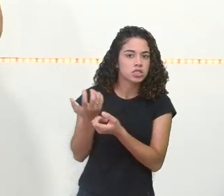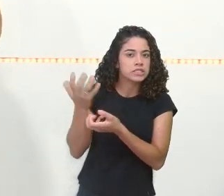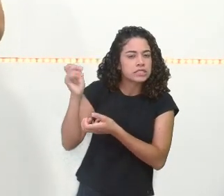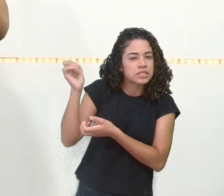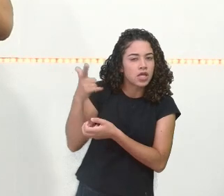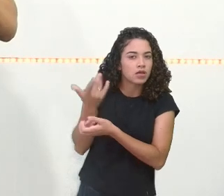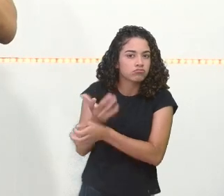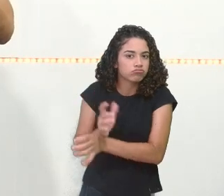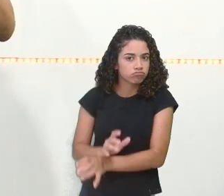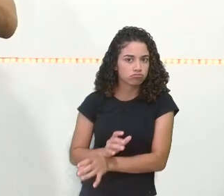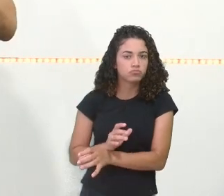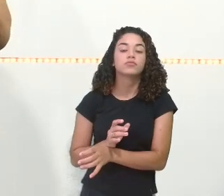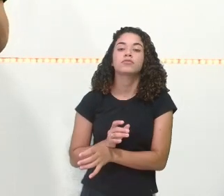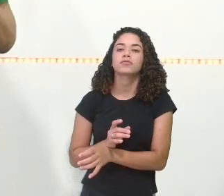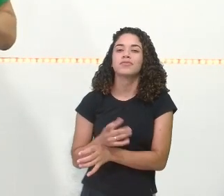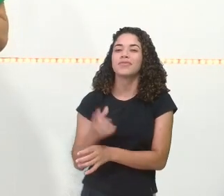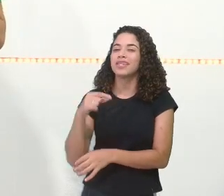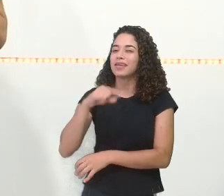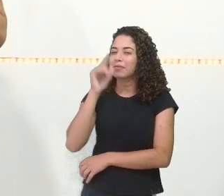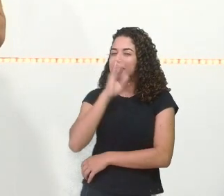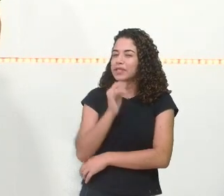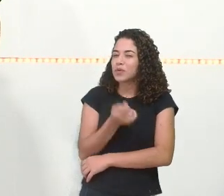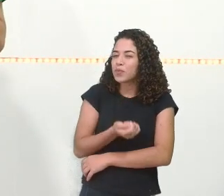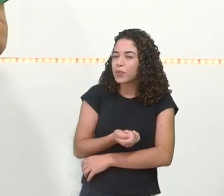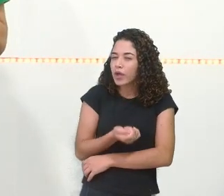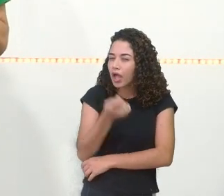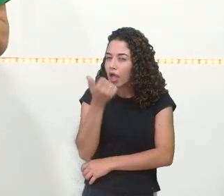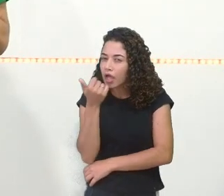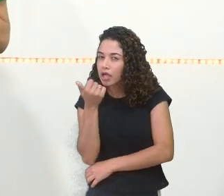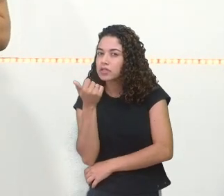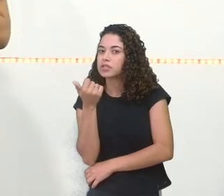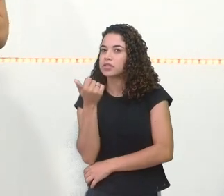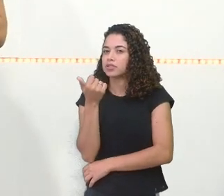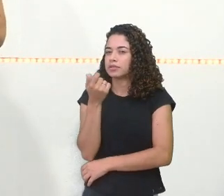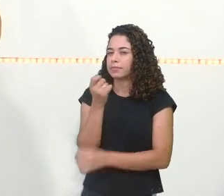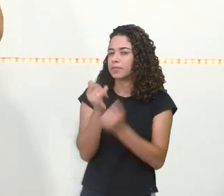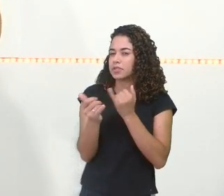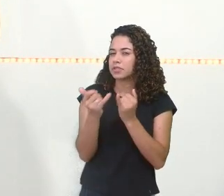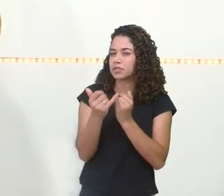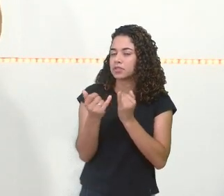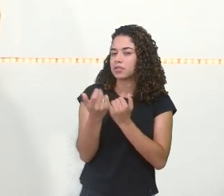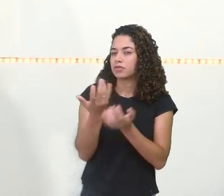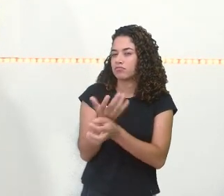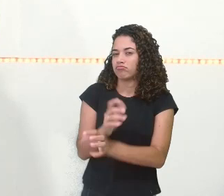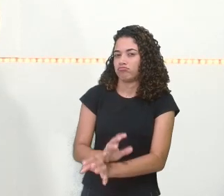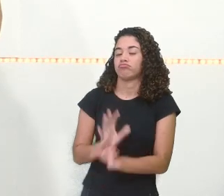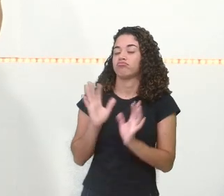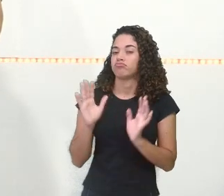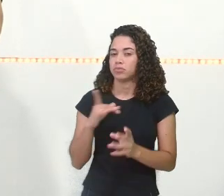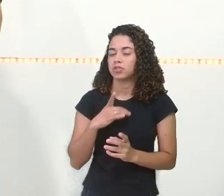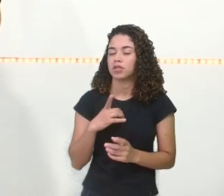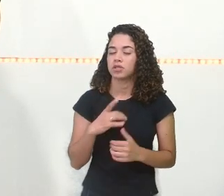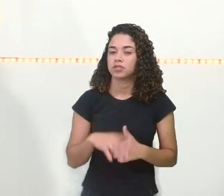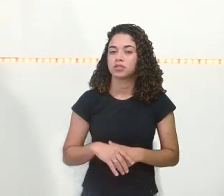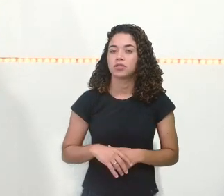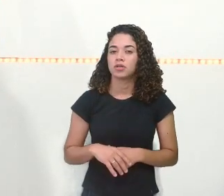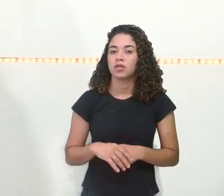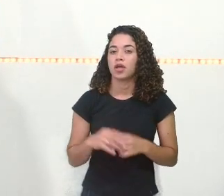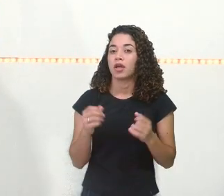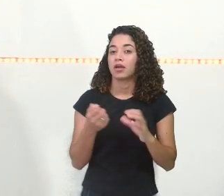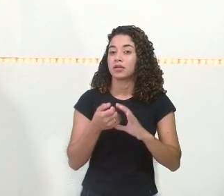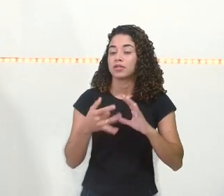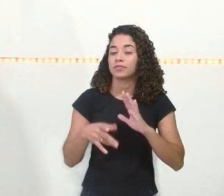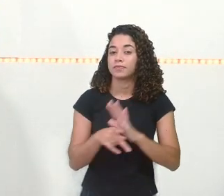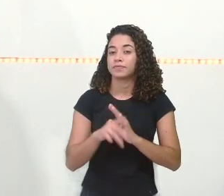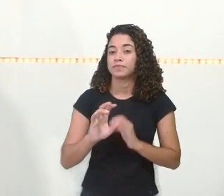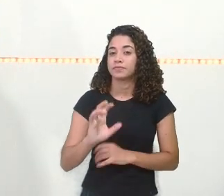naturalmente quase um ensaio de deserto, que é o clima semiárido. Certo? Ele também tem a característica das